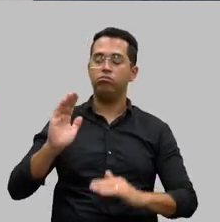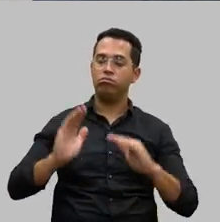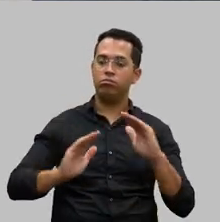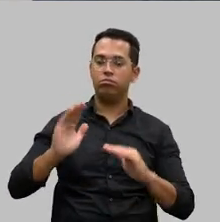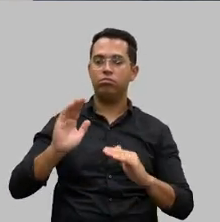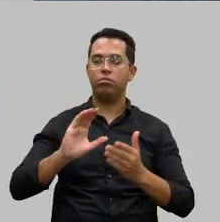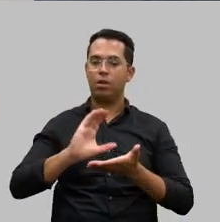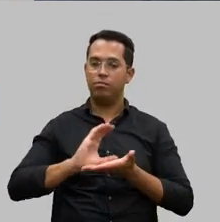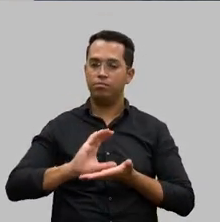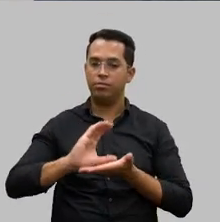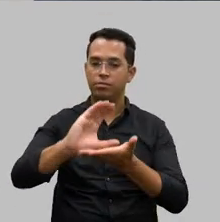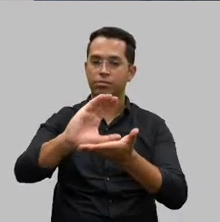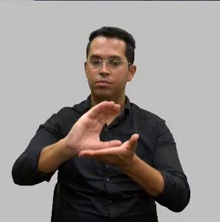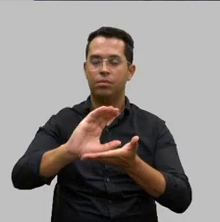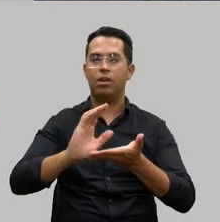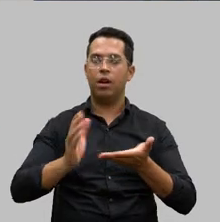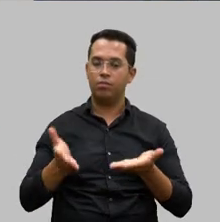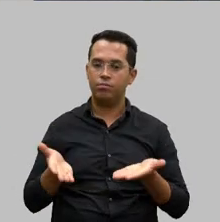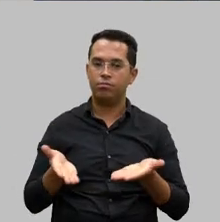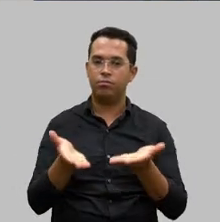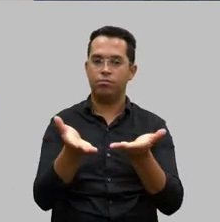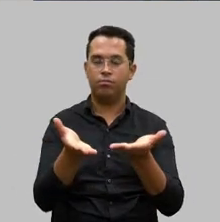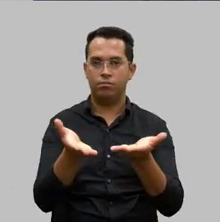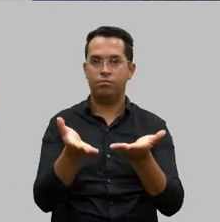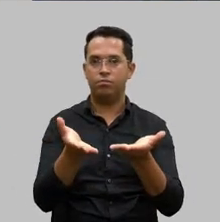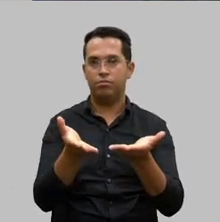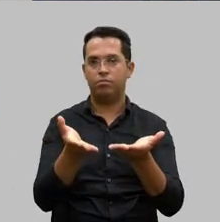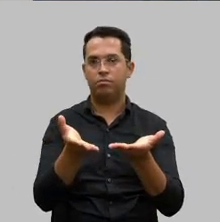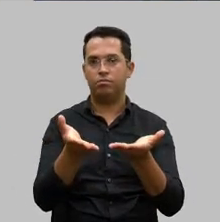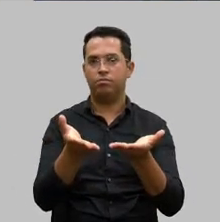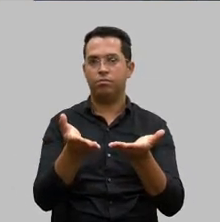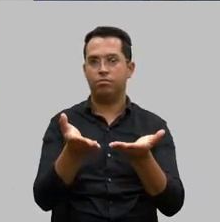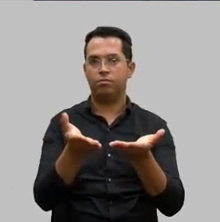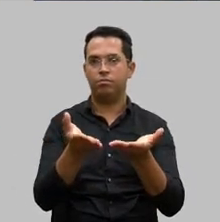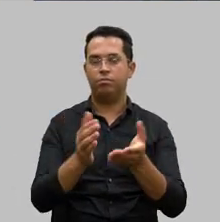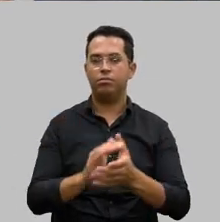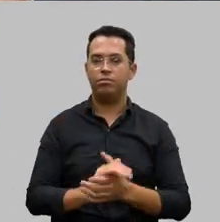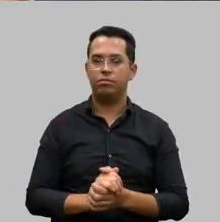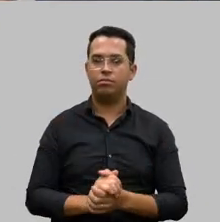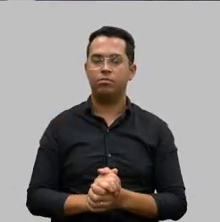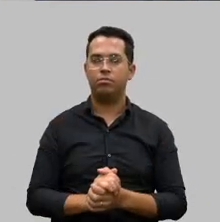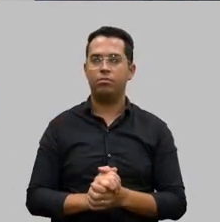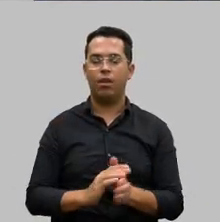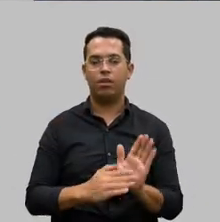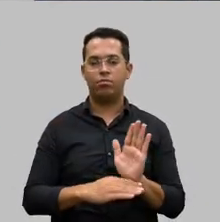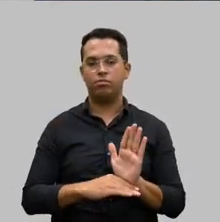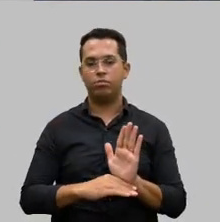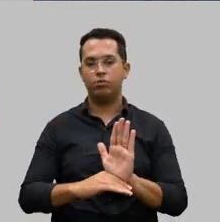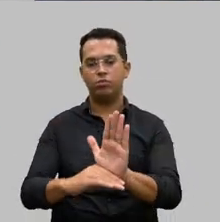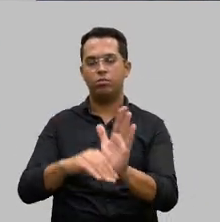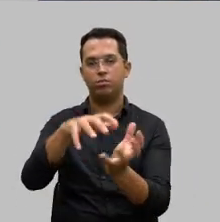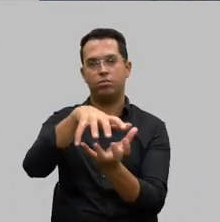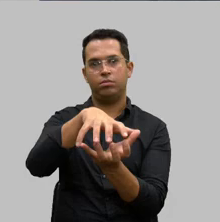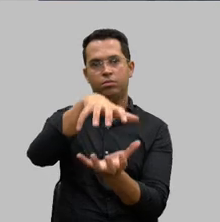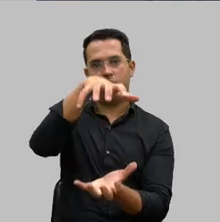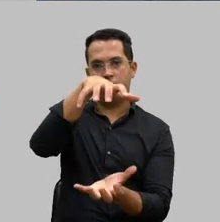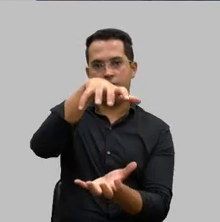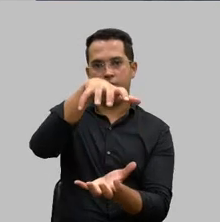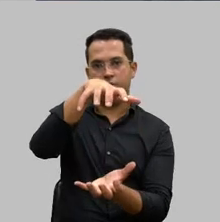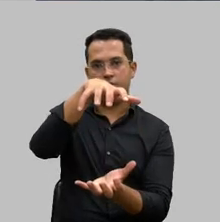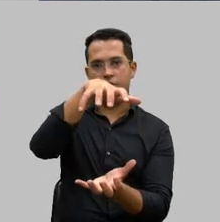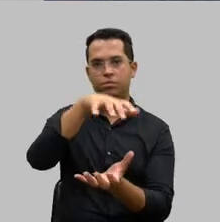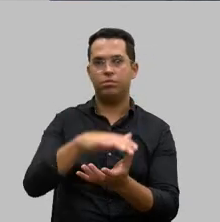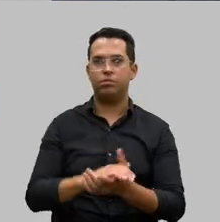né com a sua participação aí para atender a necessidade dessas pessoas quando a gente fala principalmente da